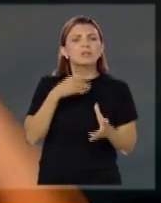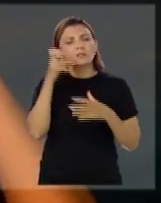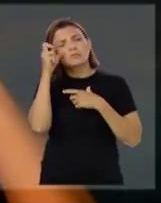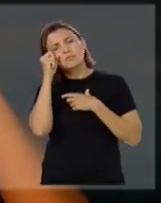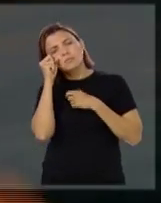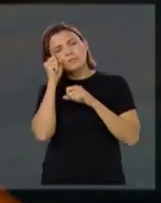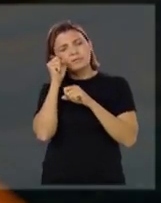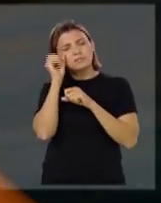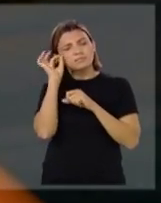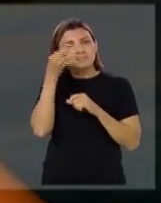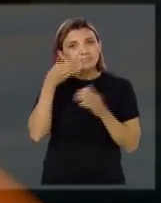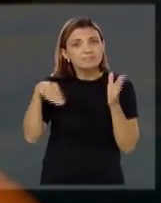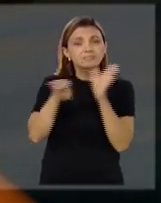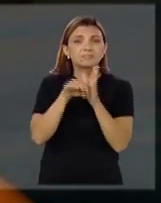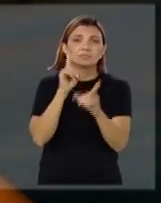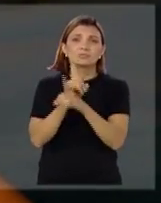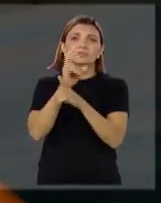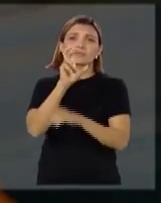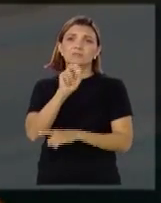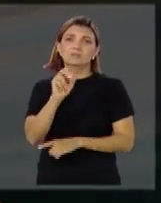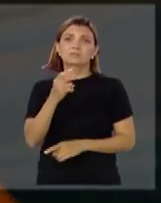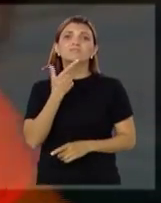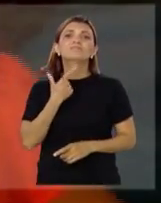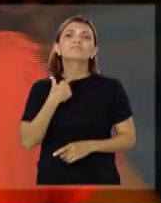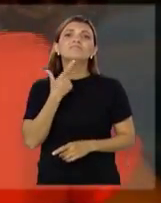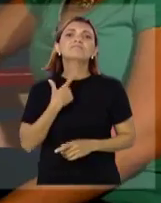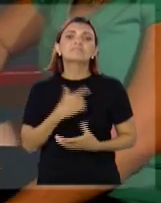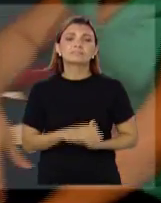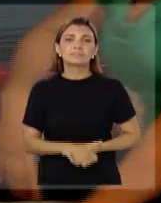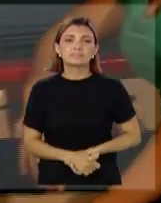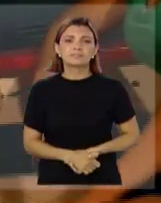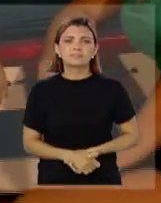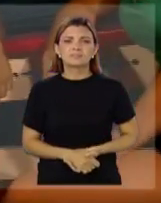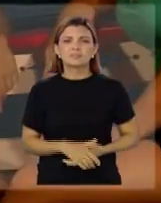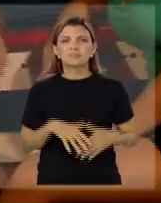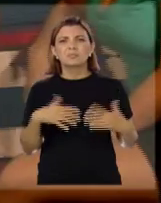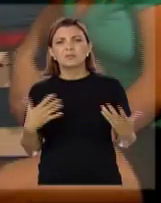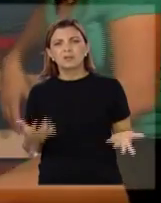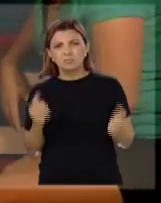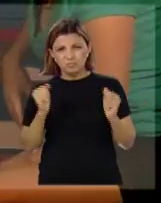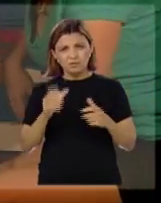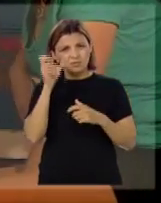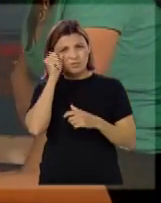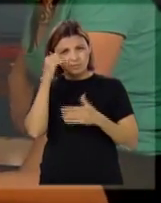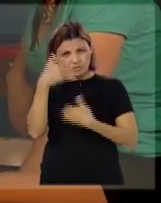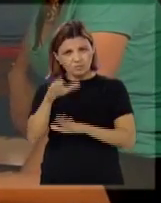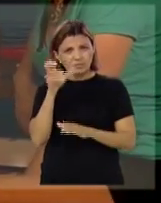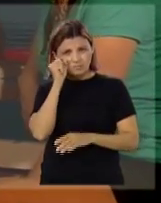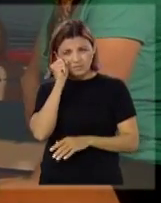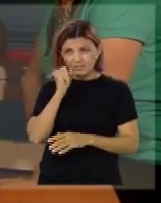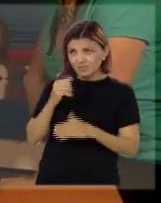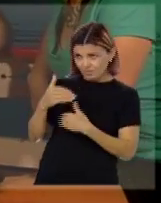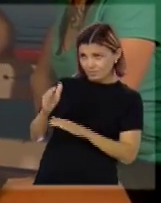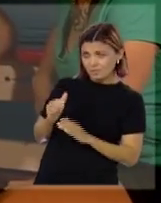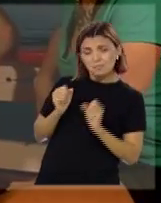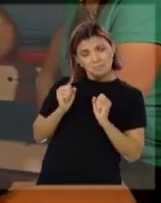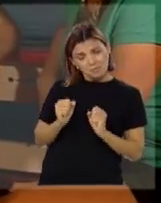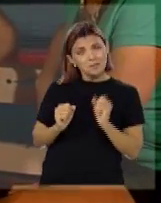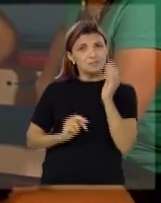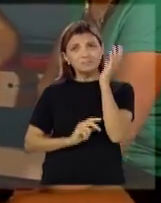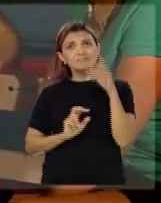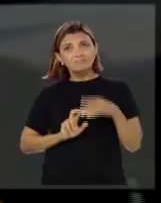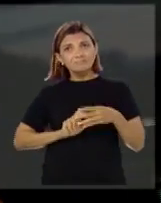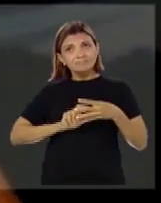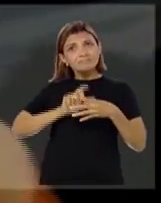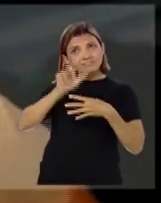cedo. Eu queria dormir pra passar mais rápido. Também, sabia? Oi, Rani. Oi, meninas. Você tá uma moleza? A gente pode ir pro quarto já? Quarto? É.